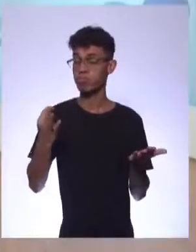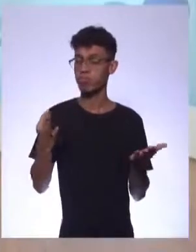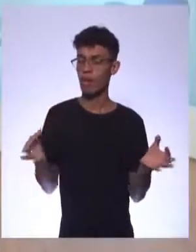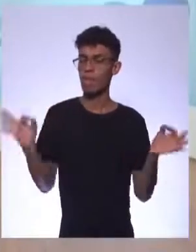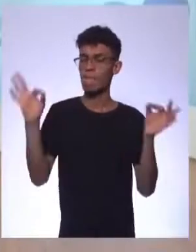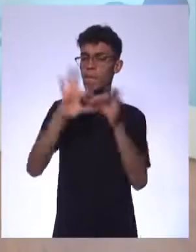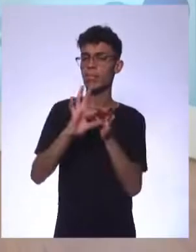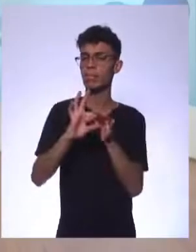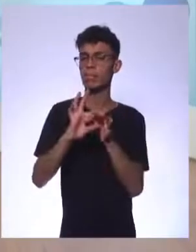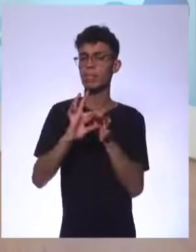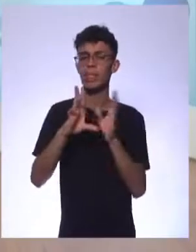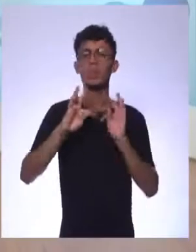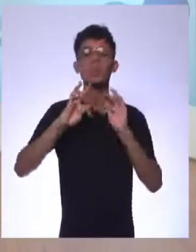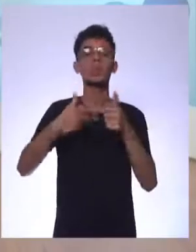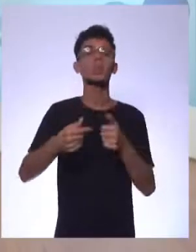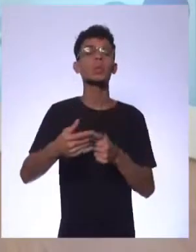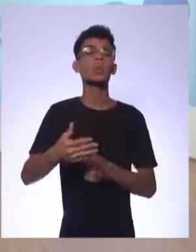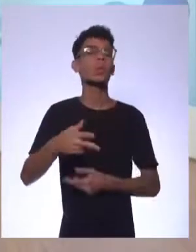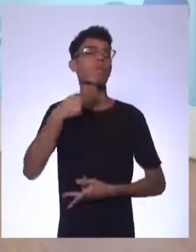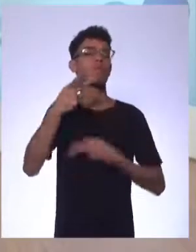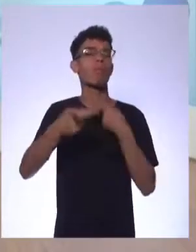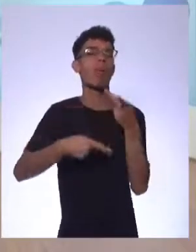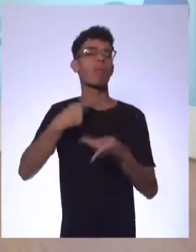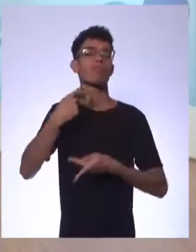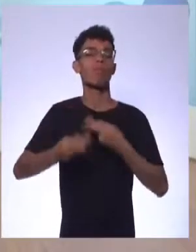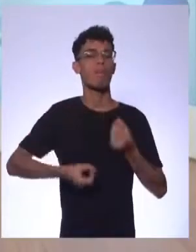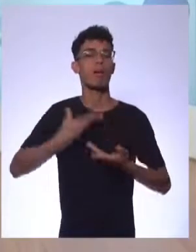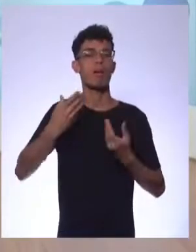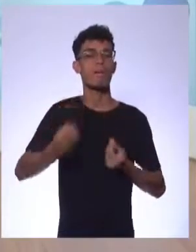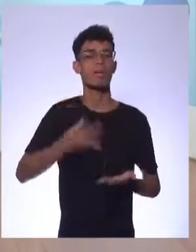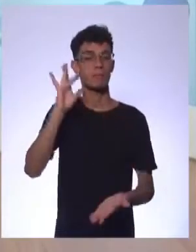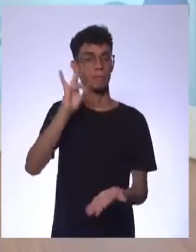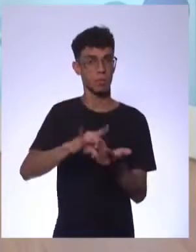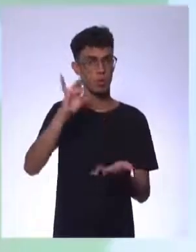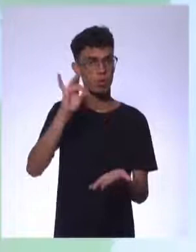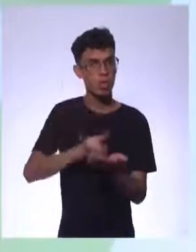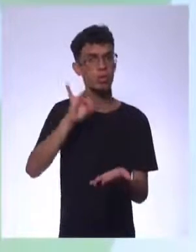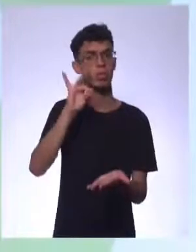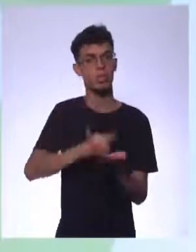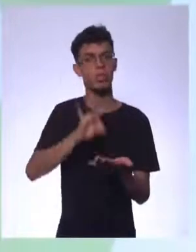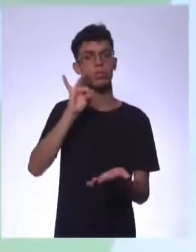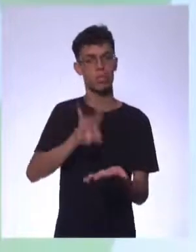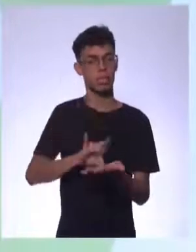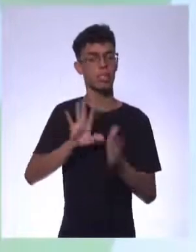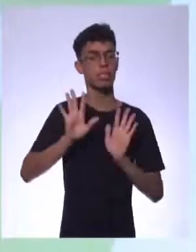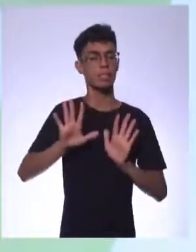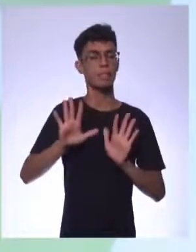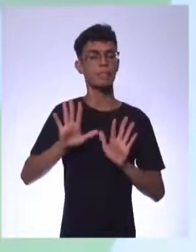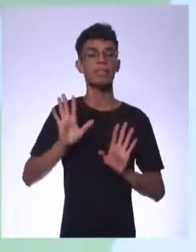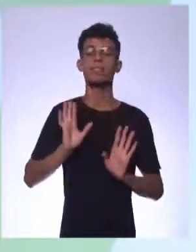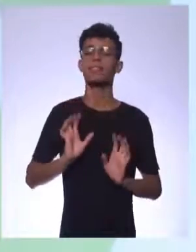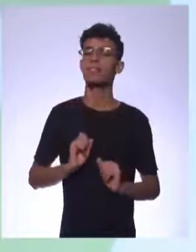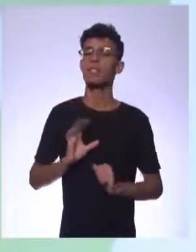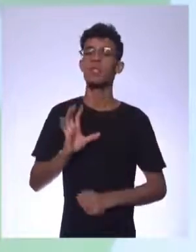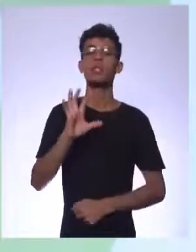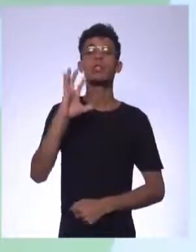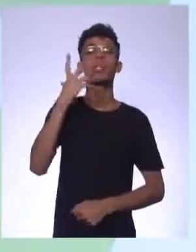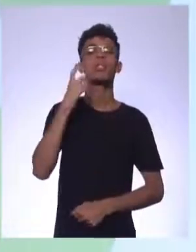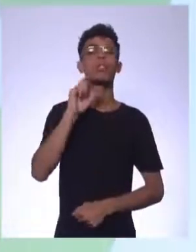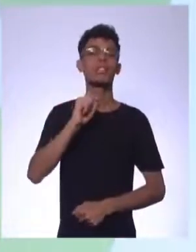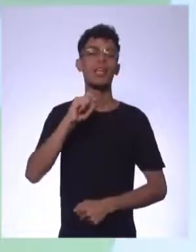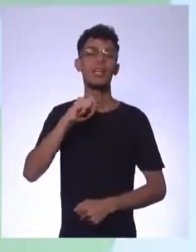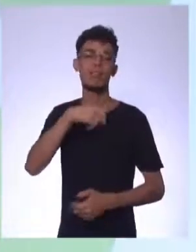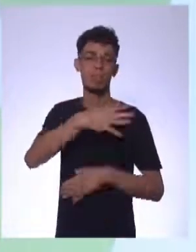porque tudo que ela fala é verdade, é verdade, é verdade, essa coisa pela verdade, né? Acaba trazendo,